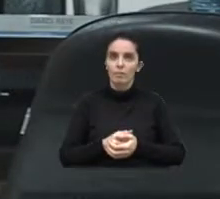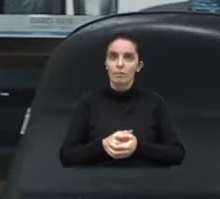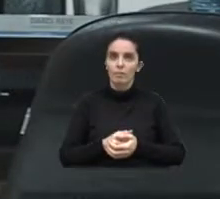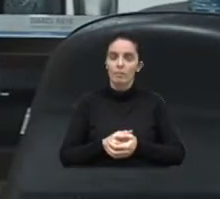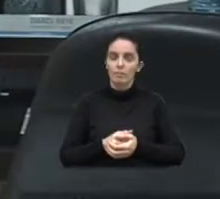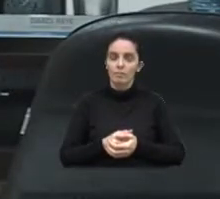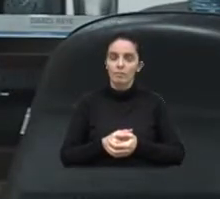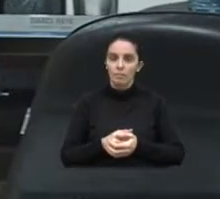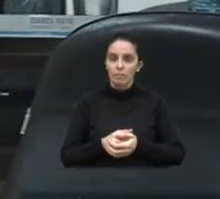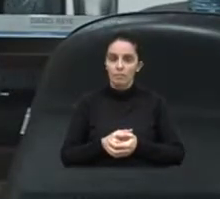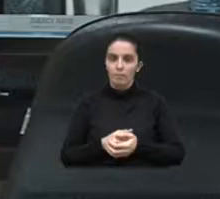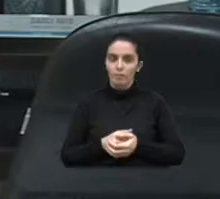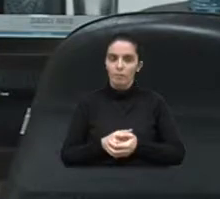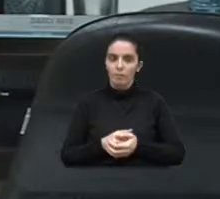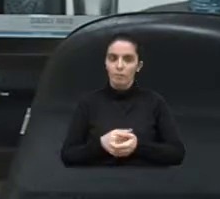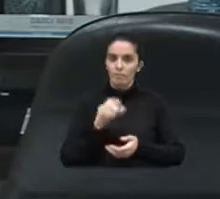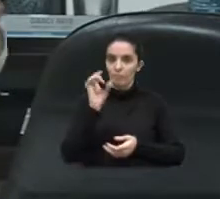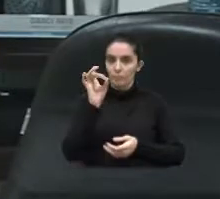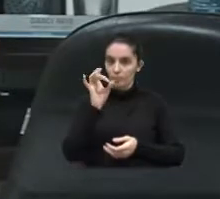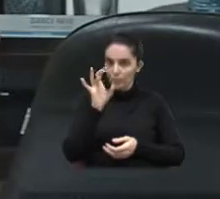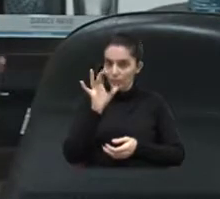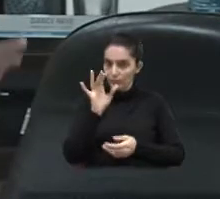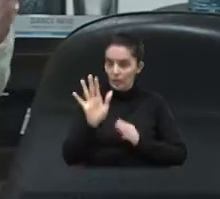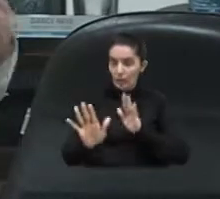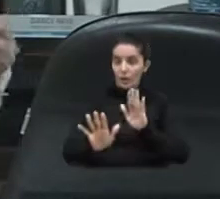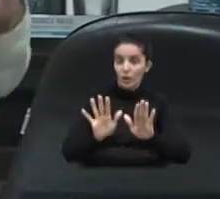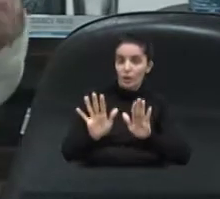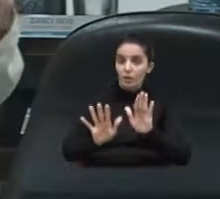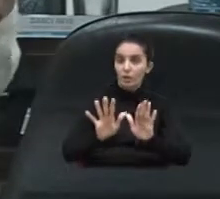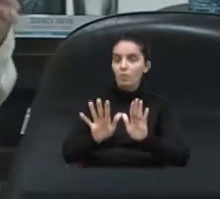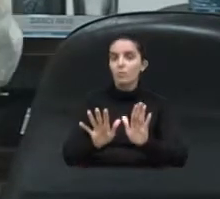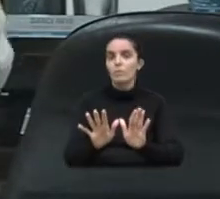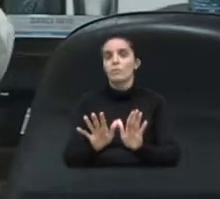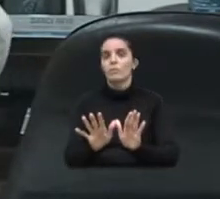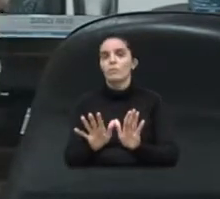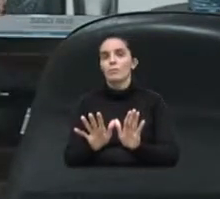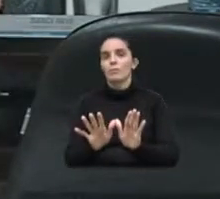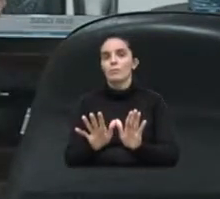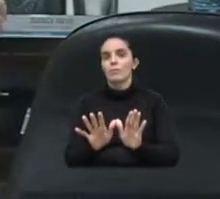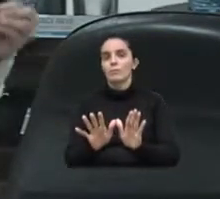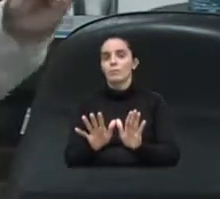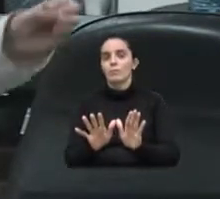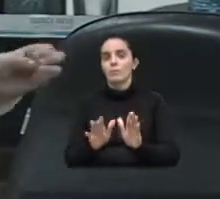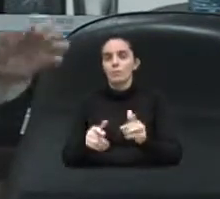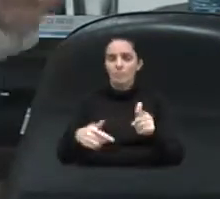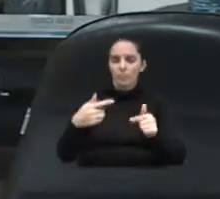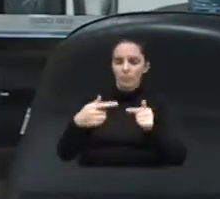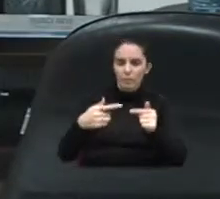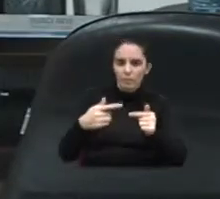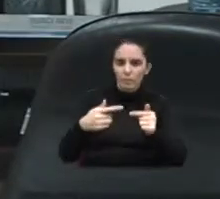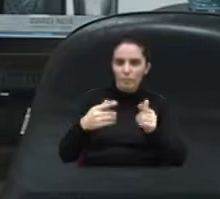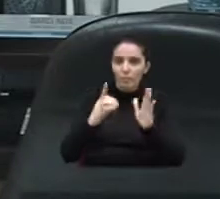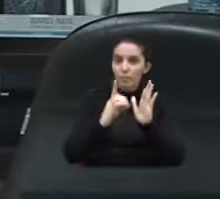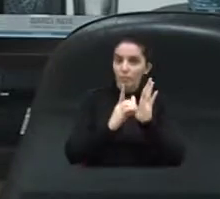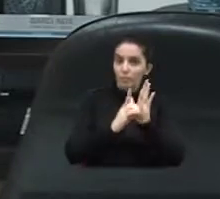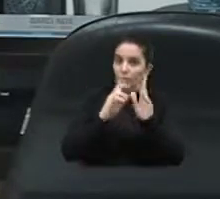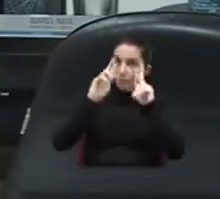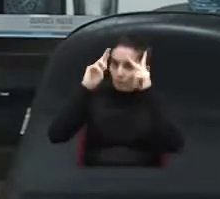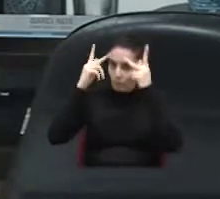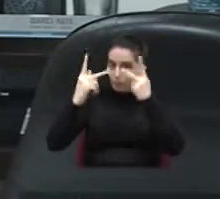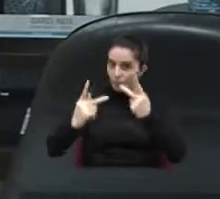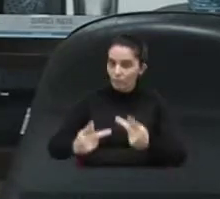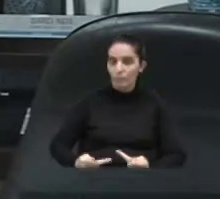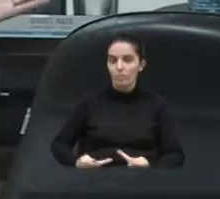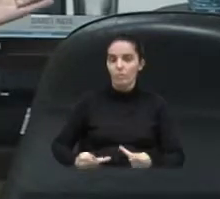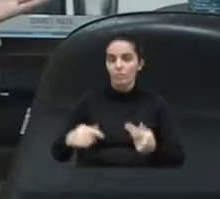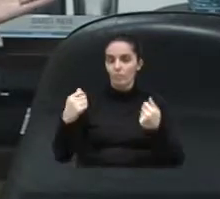um mal-entendido. Então, só para nós tomarmos um pouco de cuidado para não relativizar o debate. Direitos humanos têm que parar com os